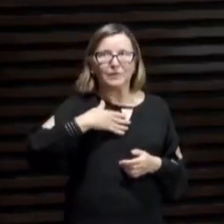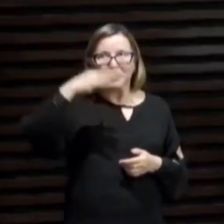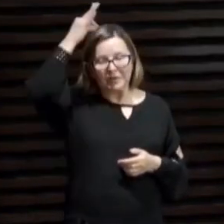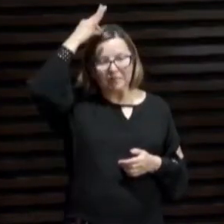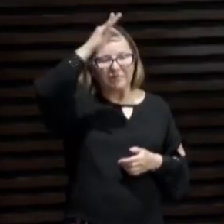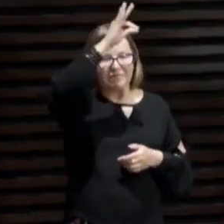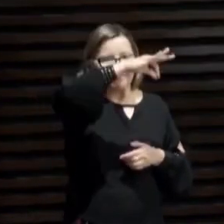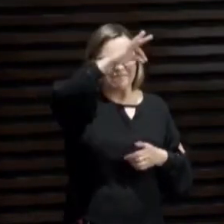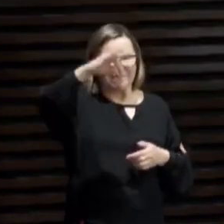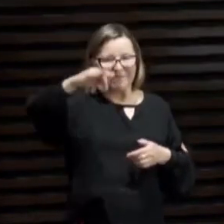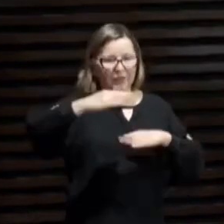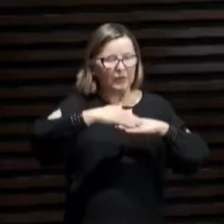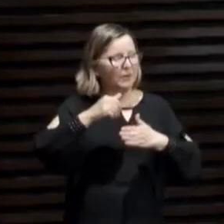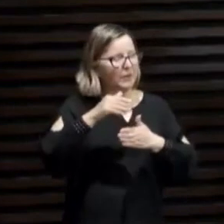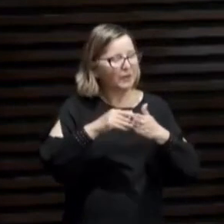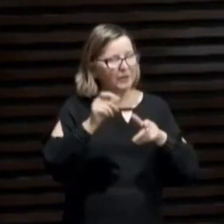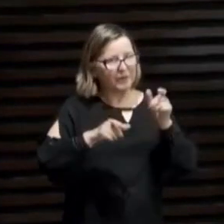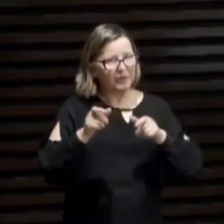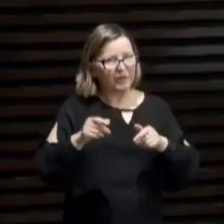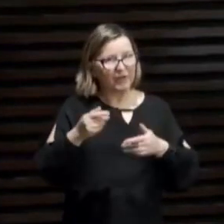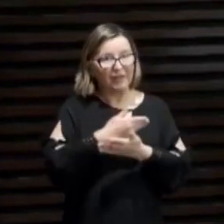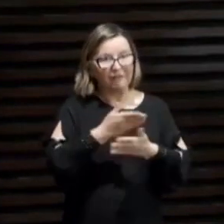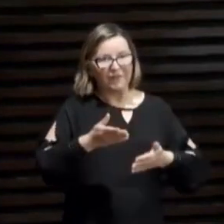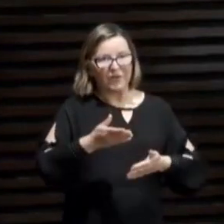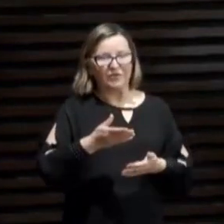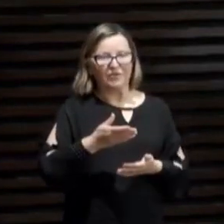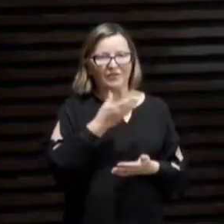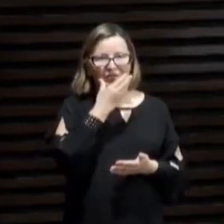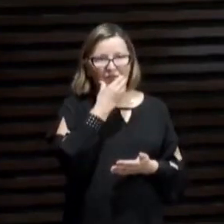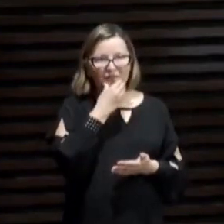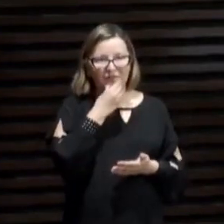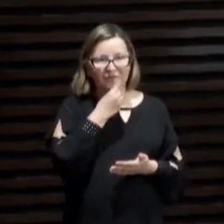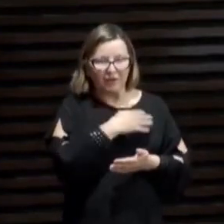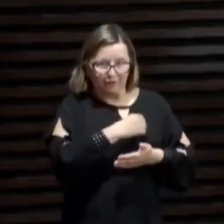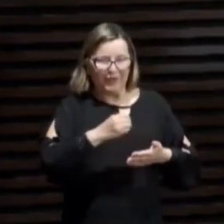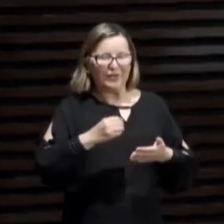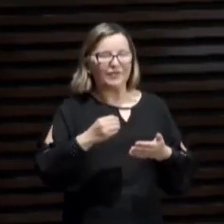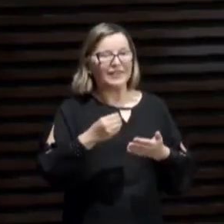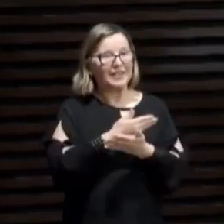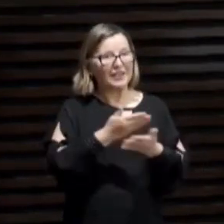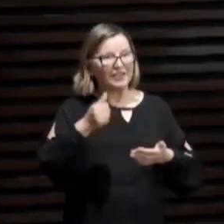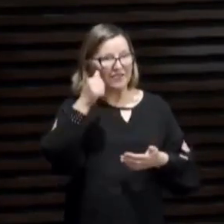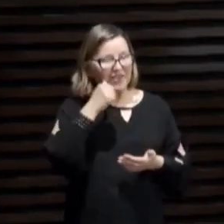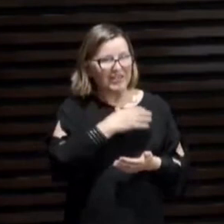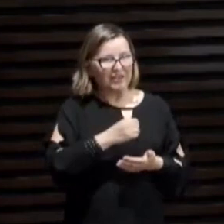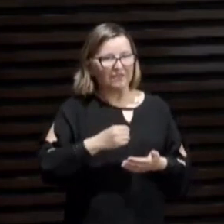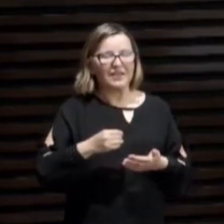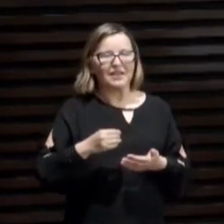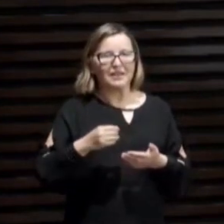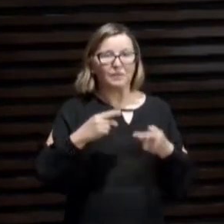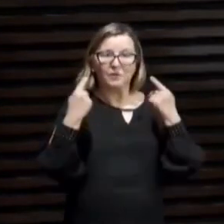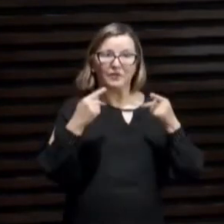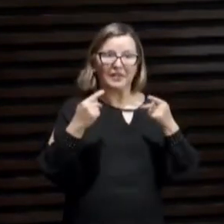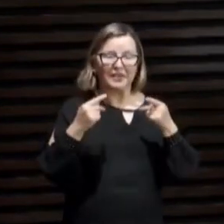carne. Vossos filhos e vossas filhas profetizarão, vossos velhos sonharão, e vossos